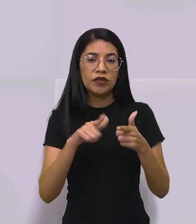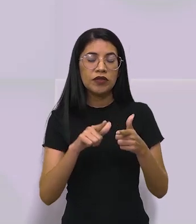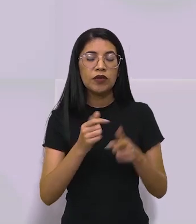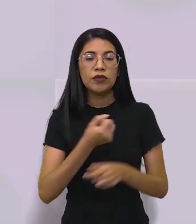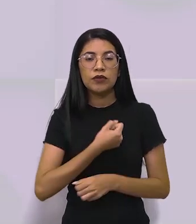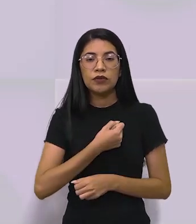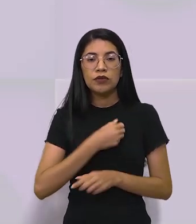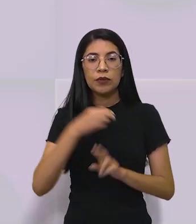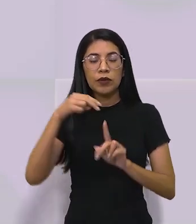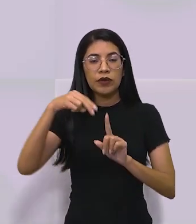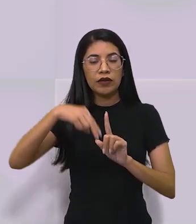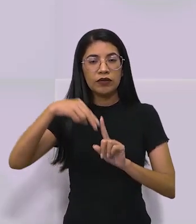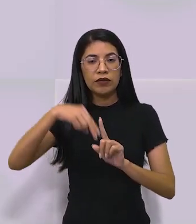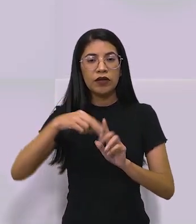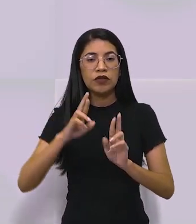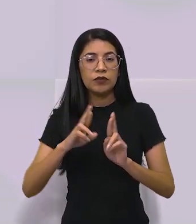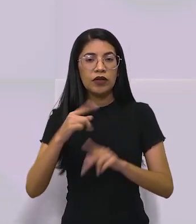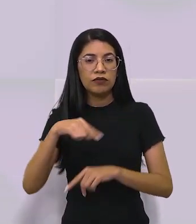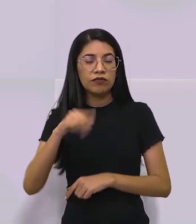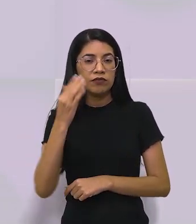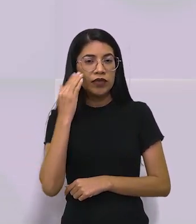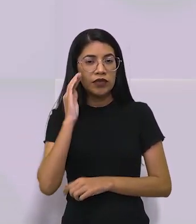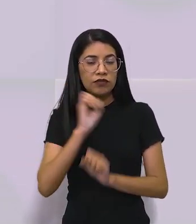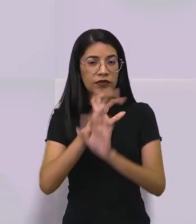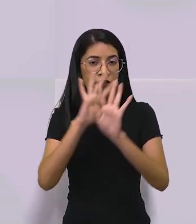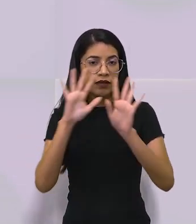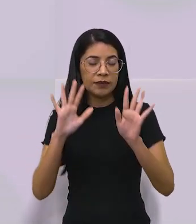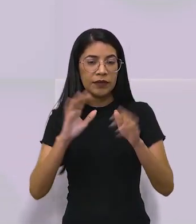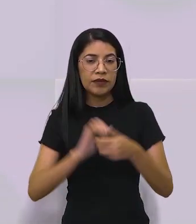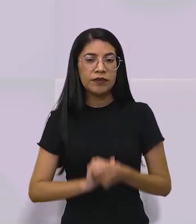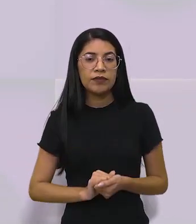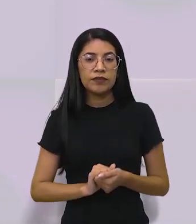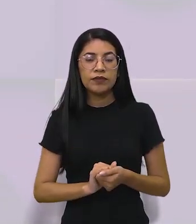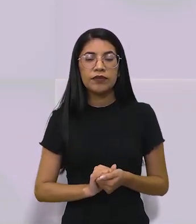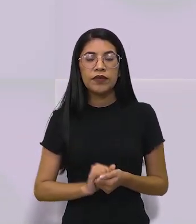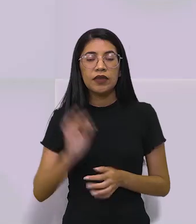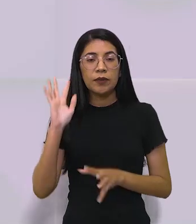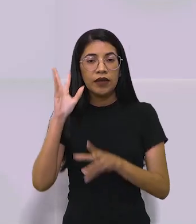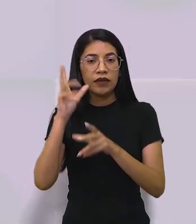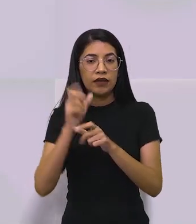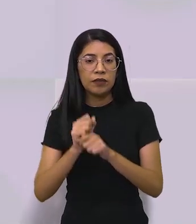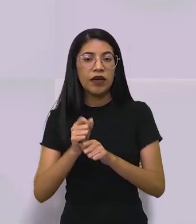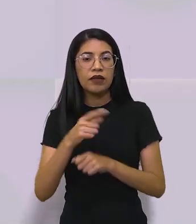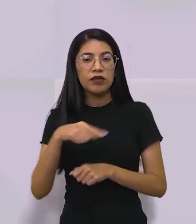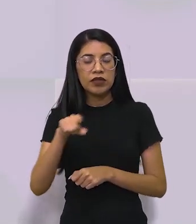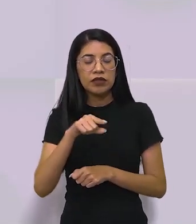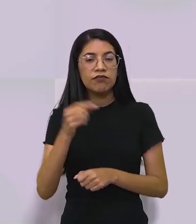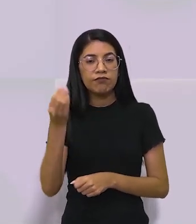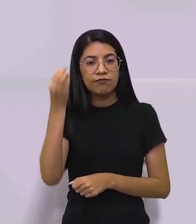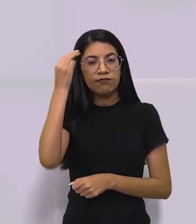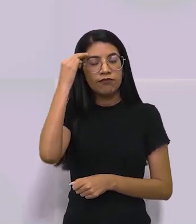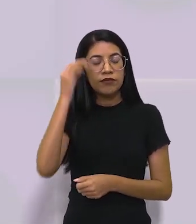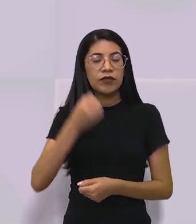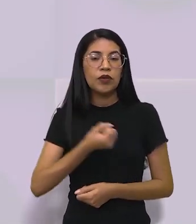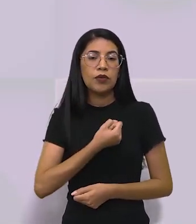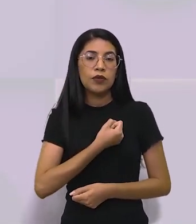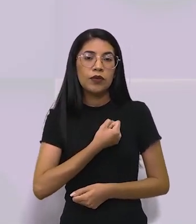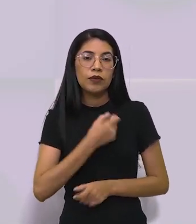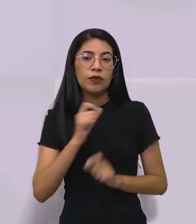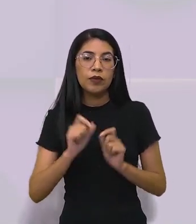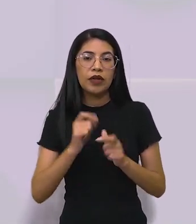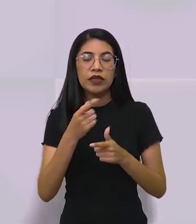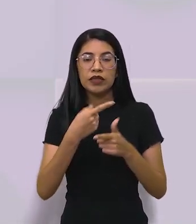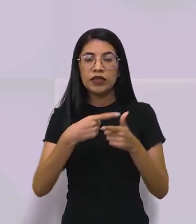número natural. Eu espero que tenha ficado claro para vocês. Então, para relembrar e que vocês não esqueçam, um número